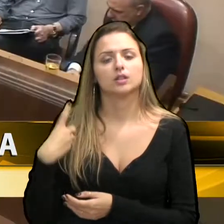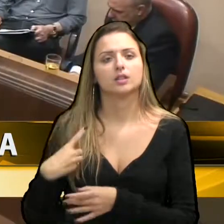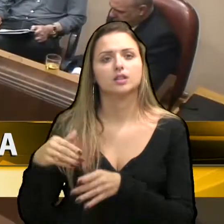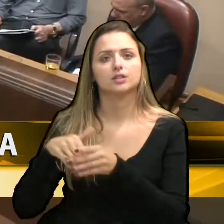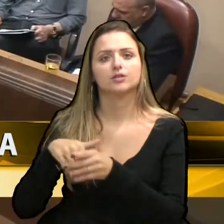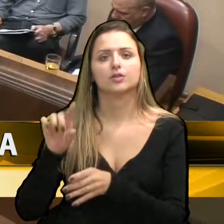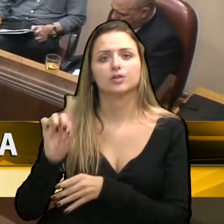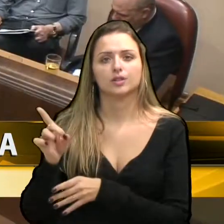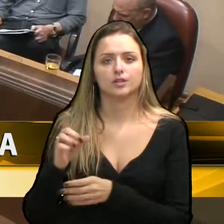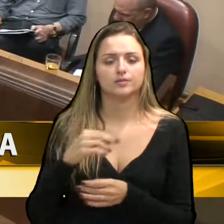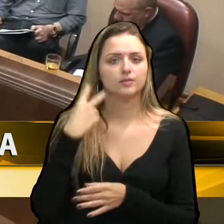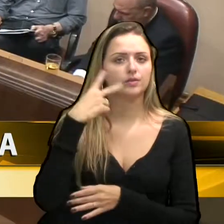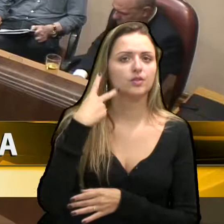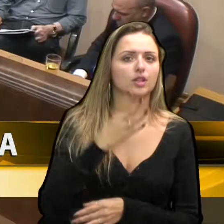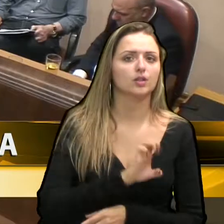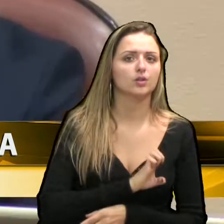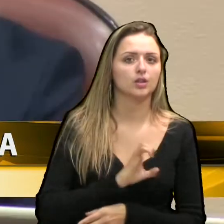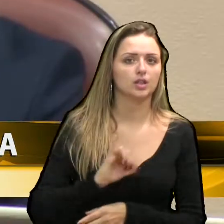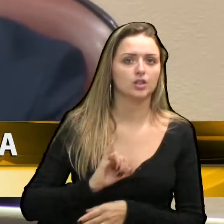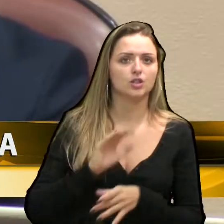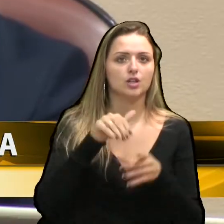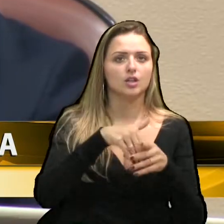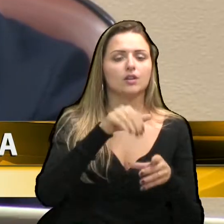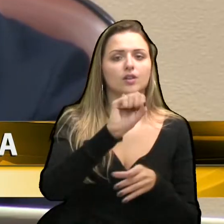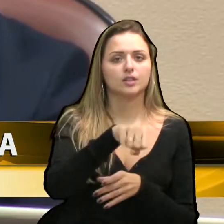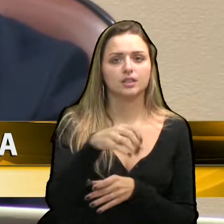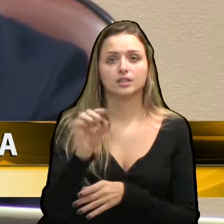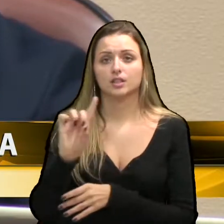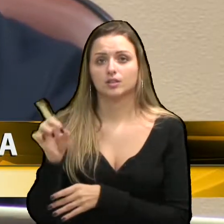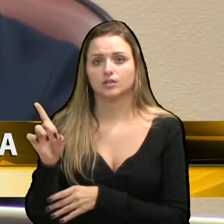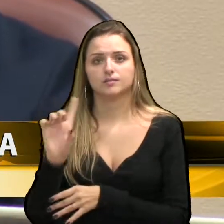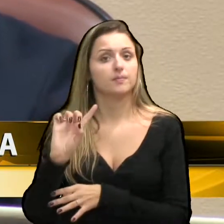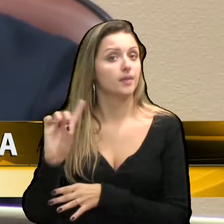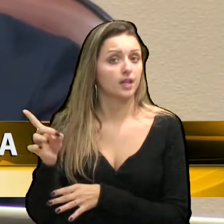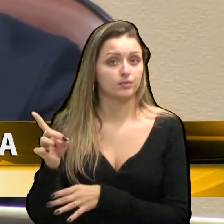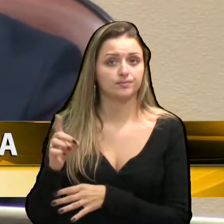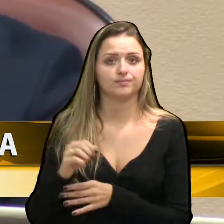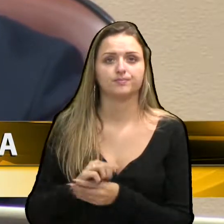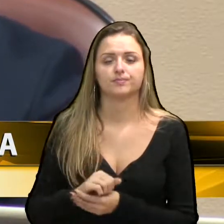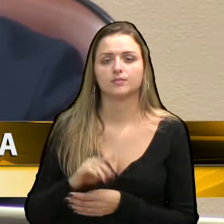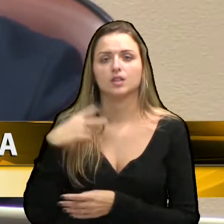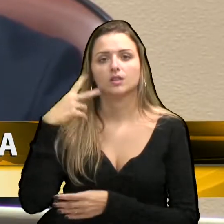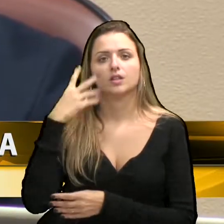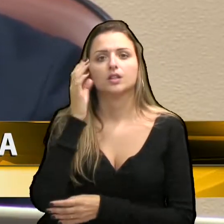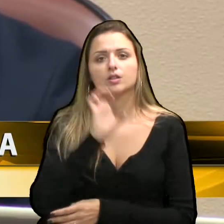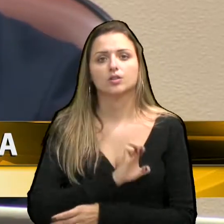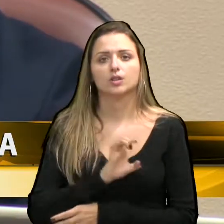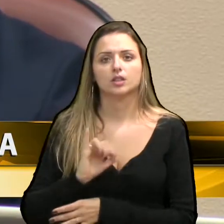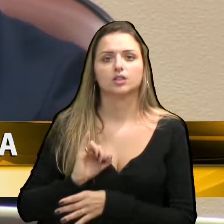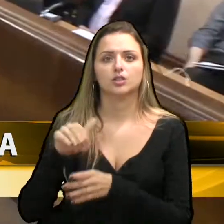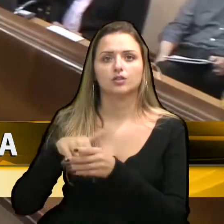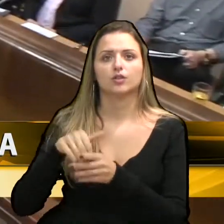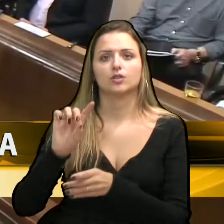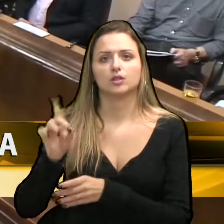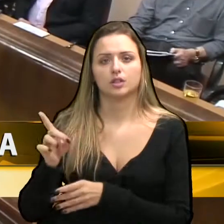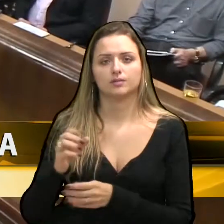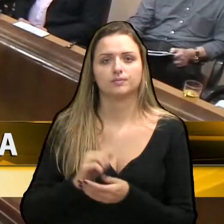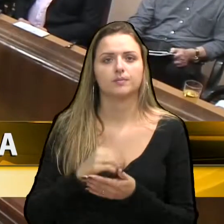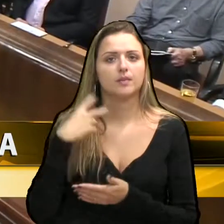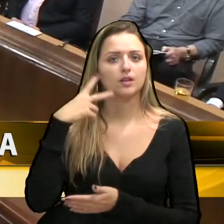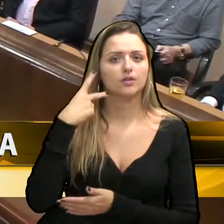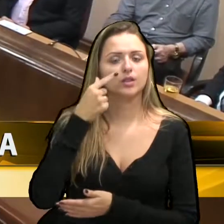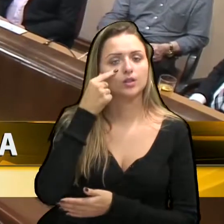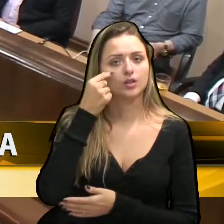Pessoa votou não. Vereadora Ed Carlos, o senhor vota sim ou não? Não. Vereadora Ed Carlos votou não. Vereador